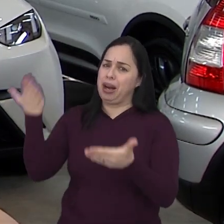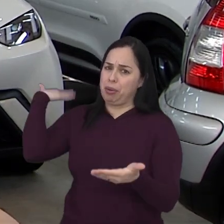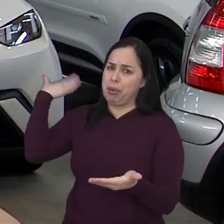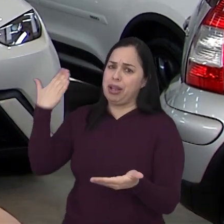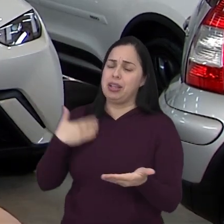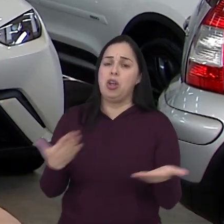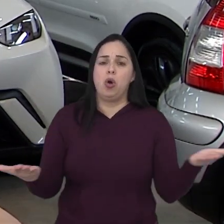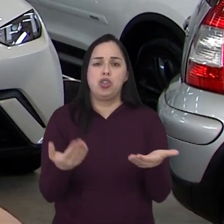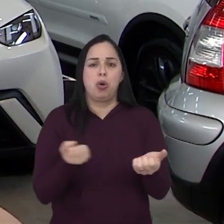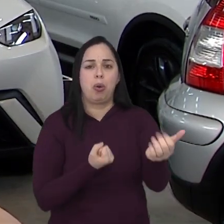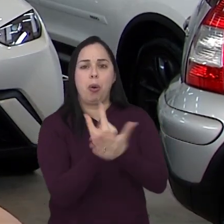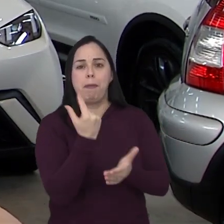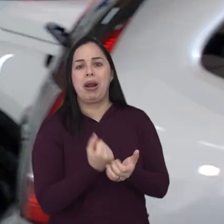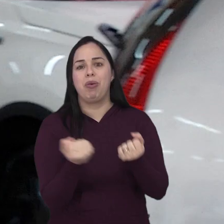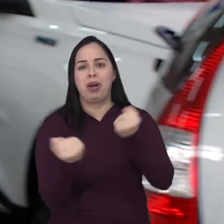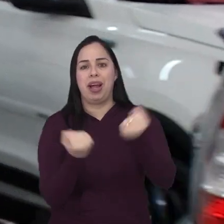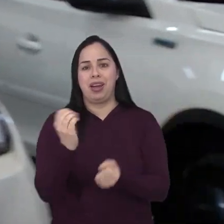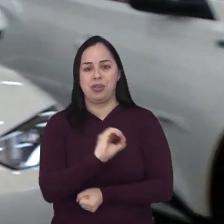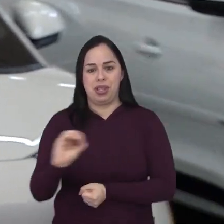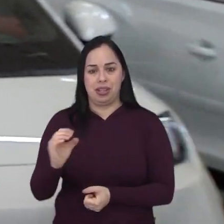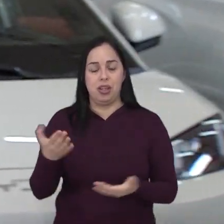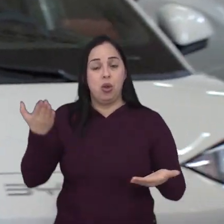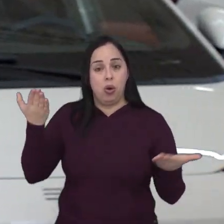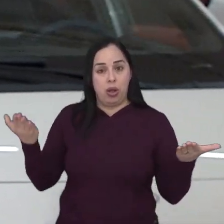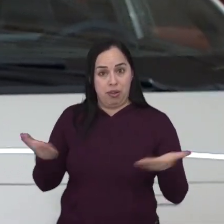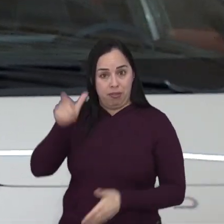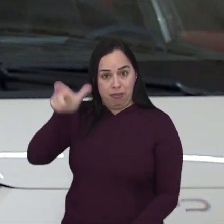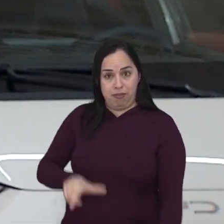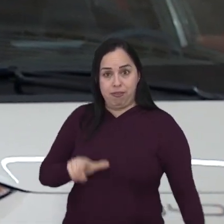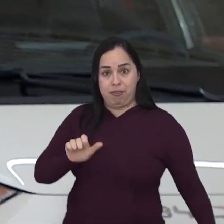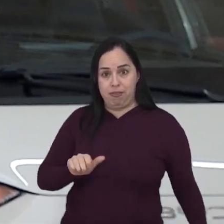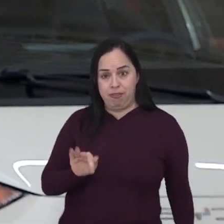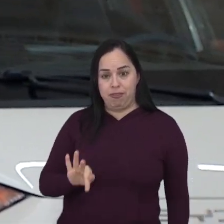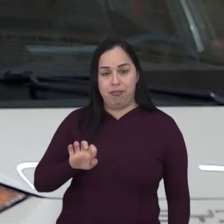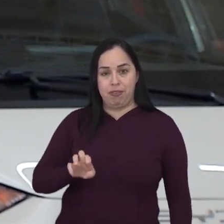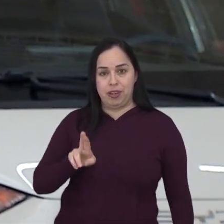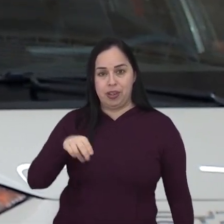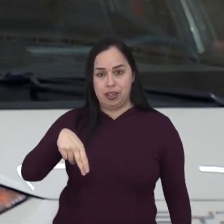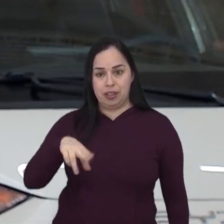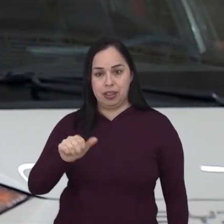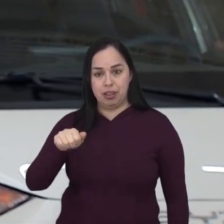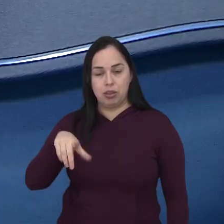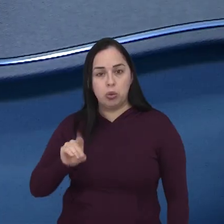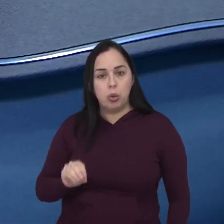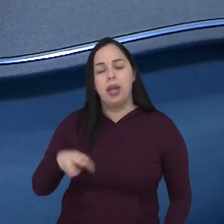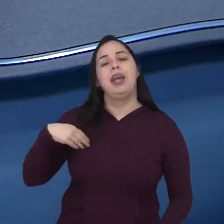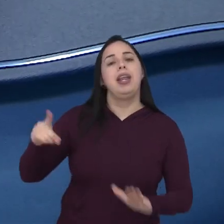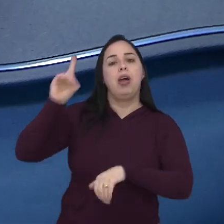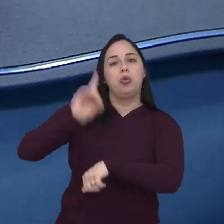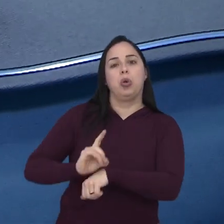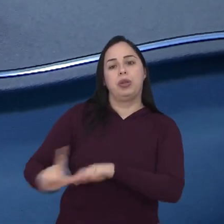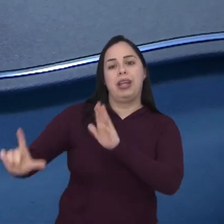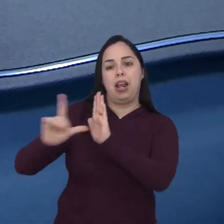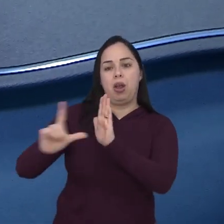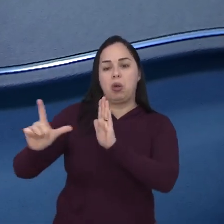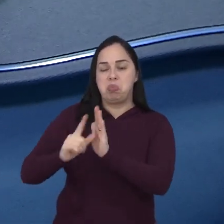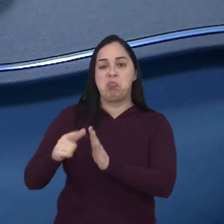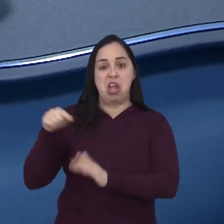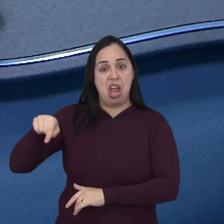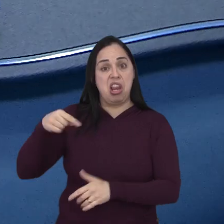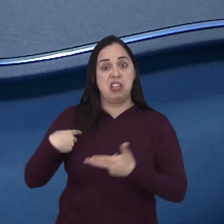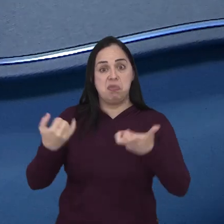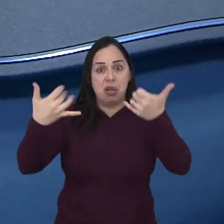você comprar o 0 km. O Fernando é proprietário dessa agência na zona sul de São José e explica que as